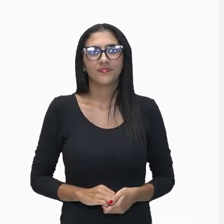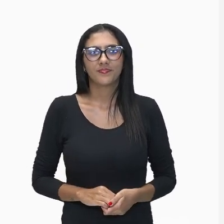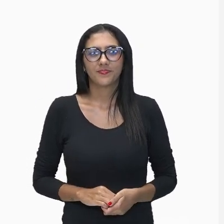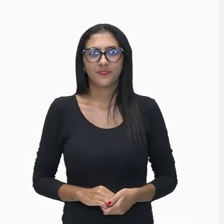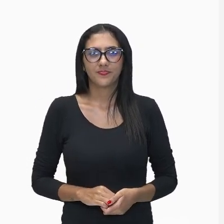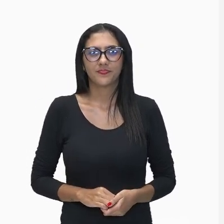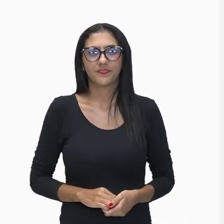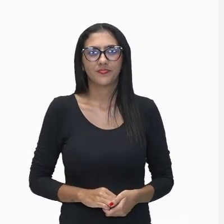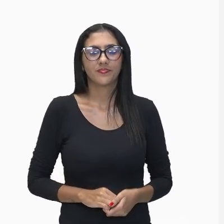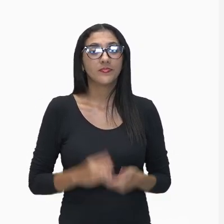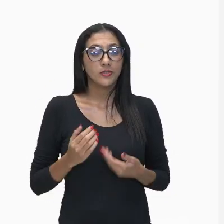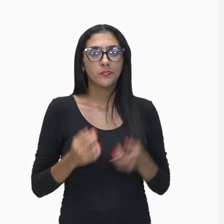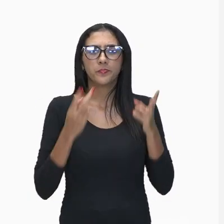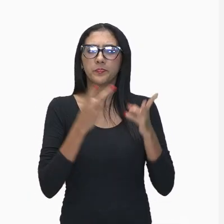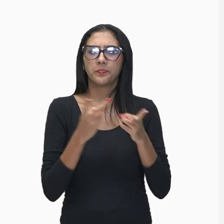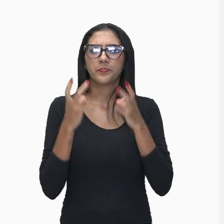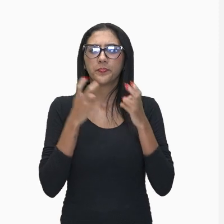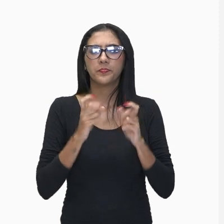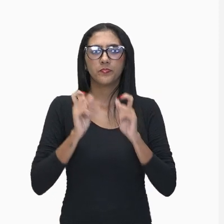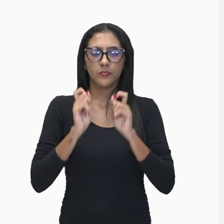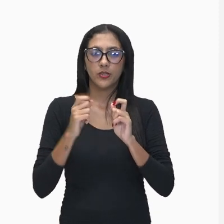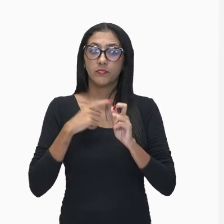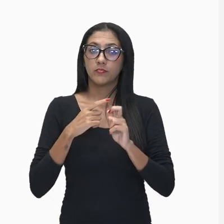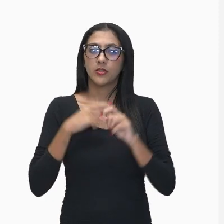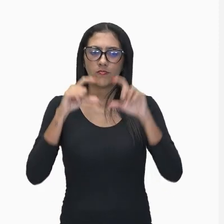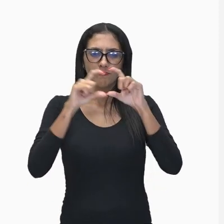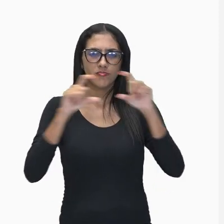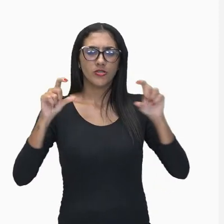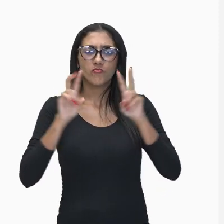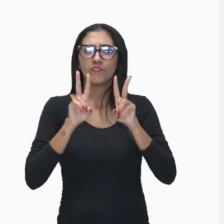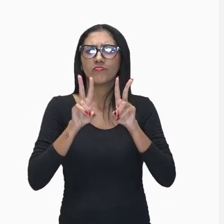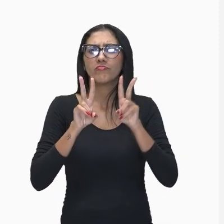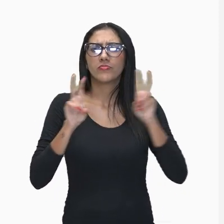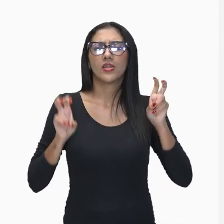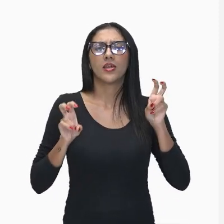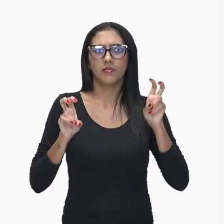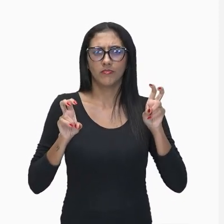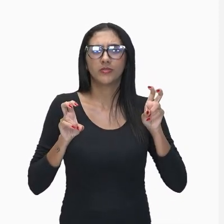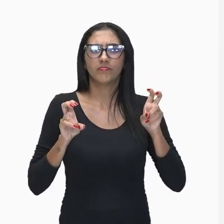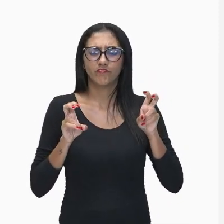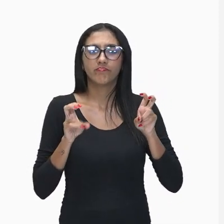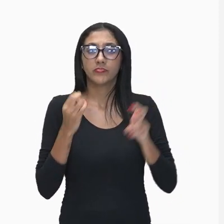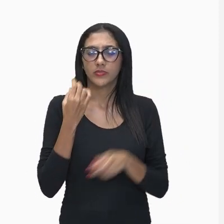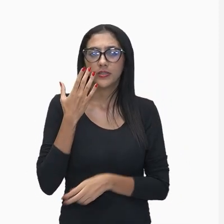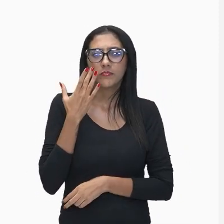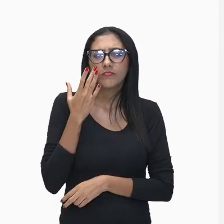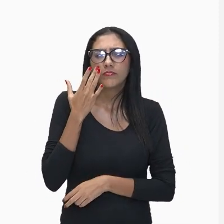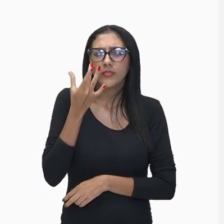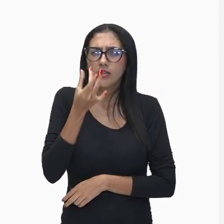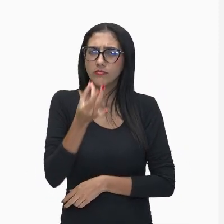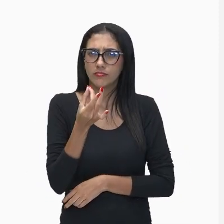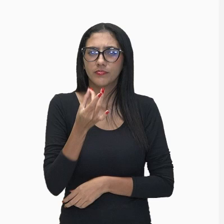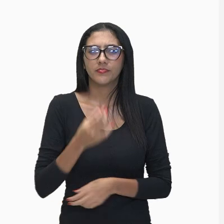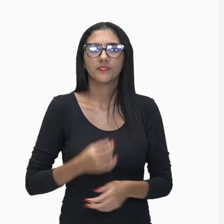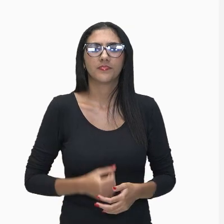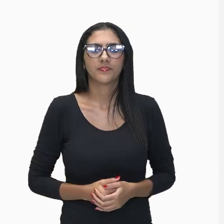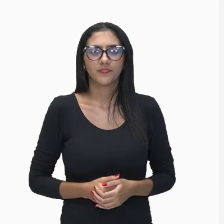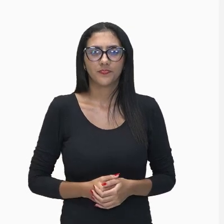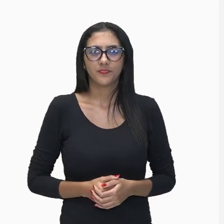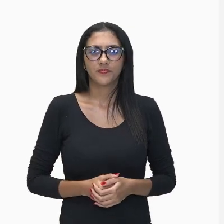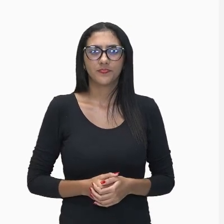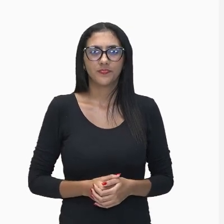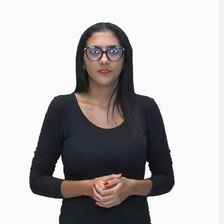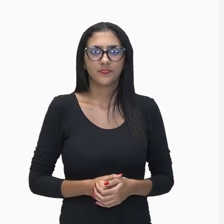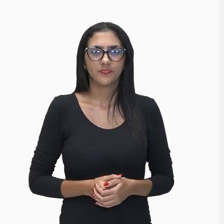observa que nós temos um enunciado problemático aqui logo neste início. Então, destacando para